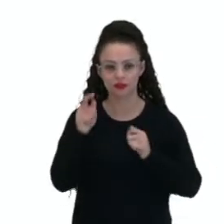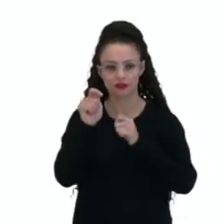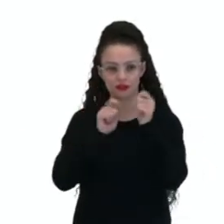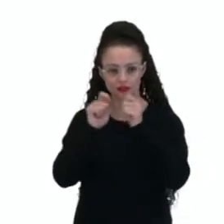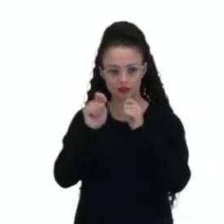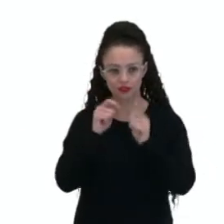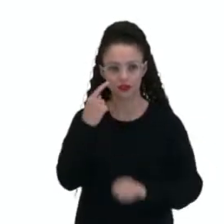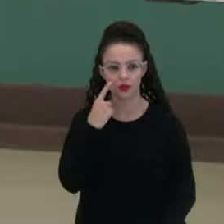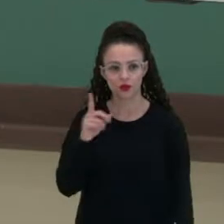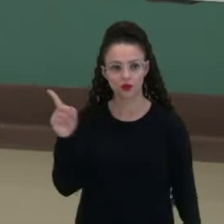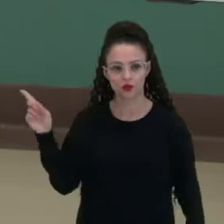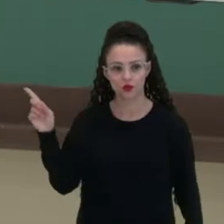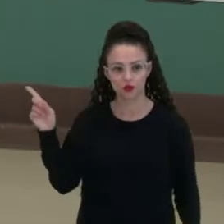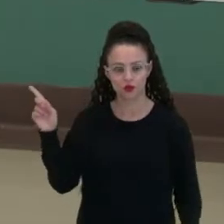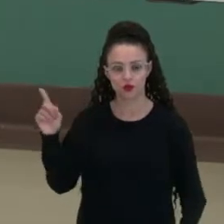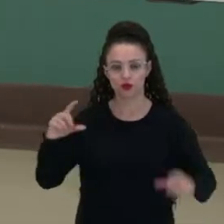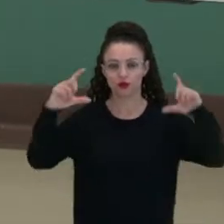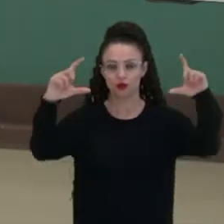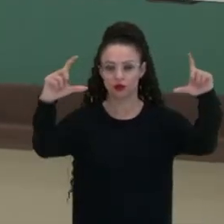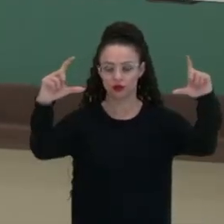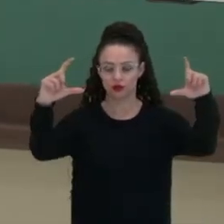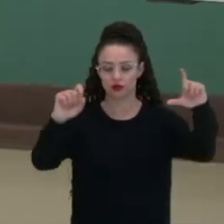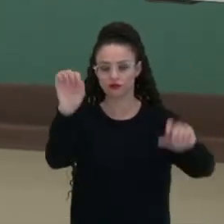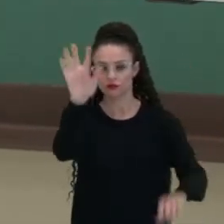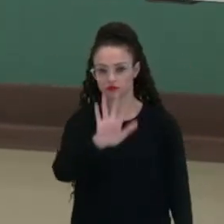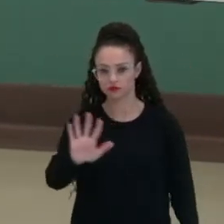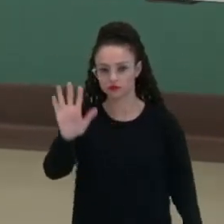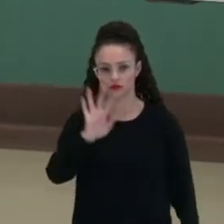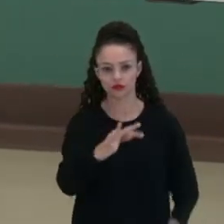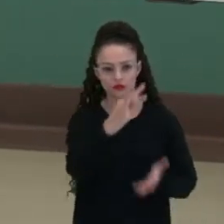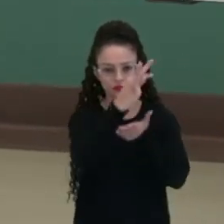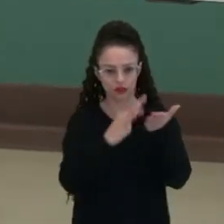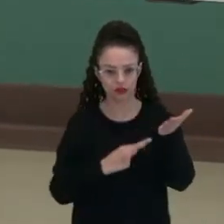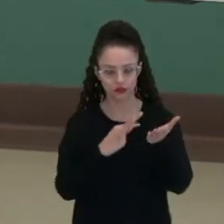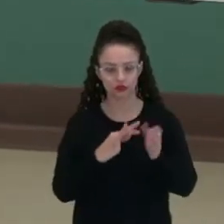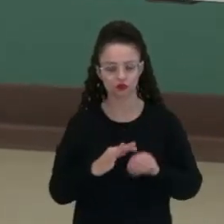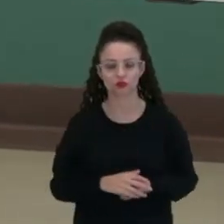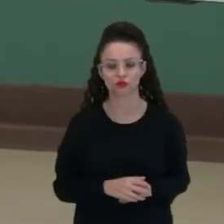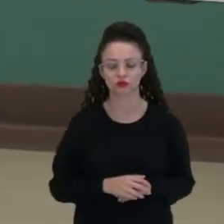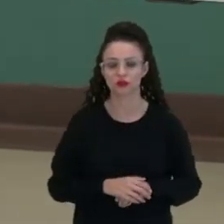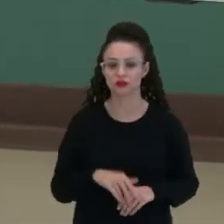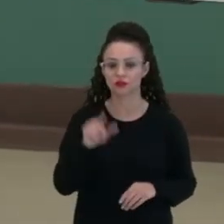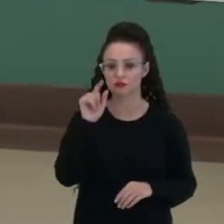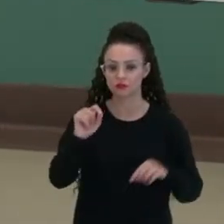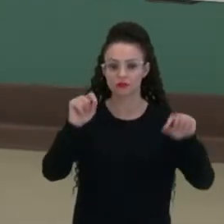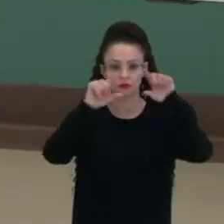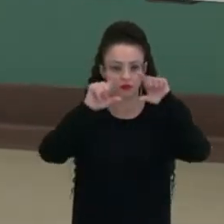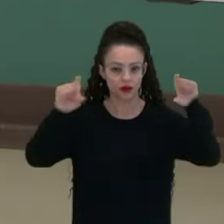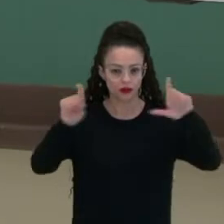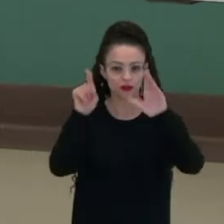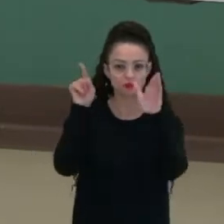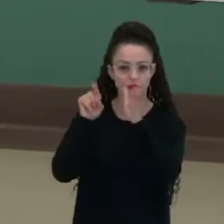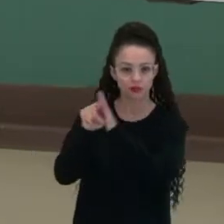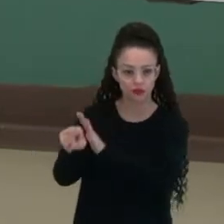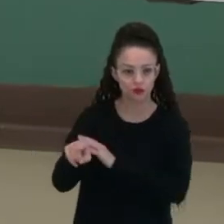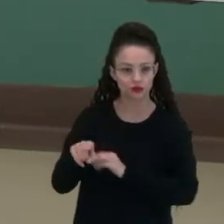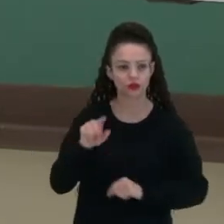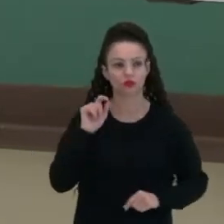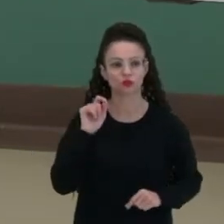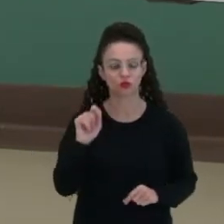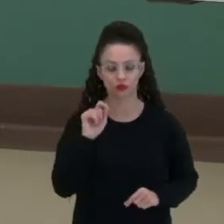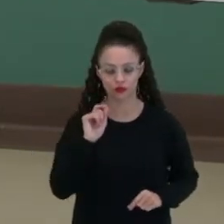entrevista, observe aqui o layout do texto. Exatamente. Já marca como?